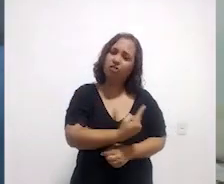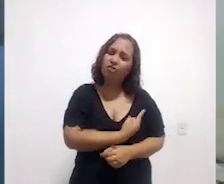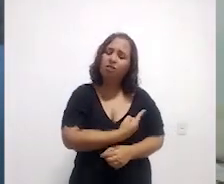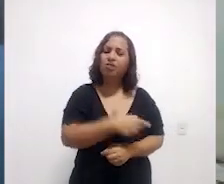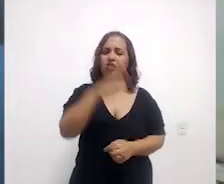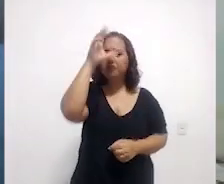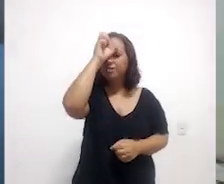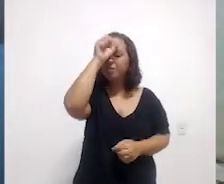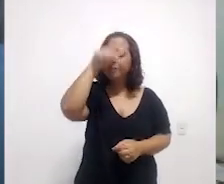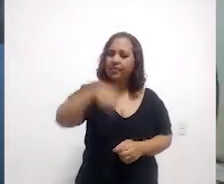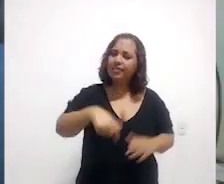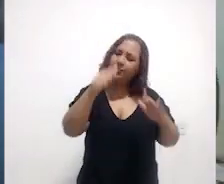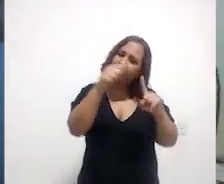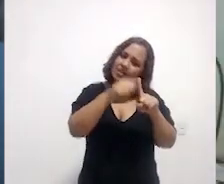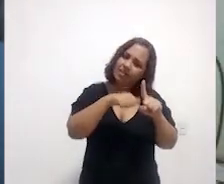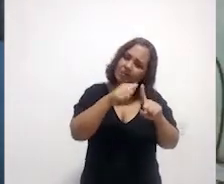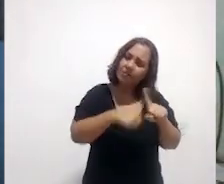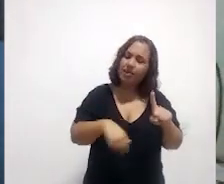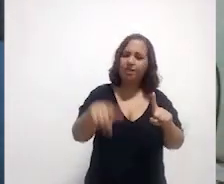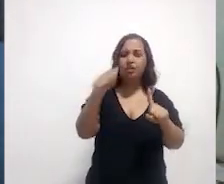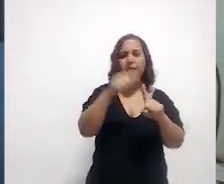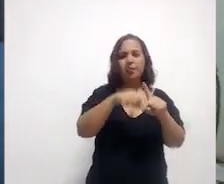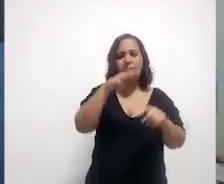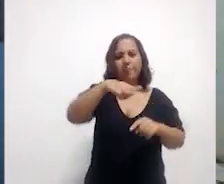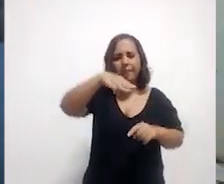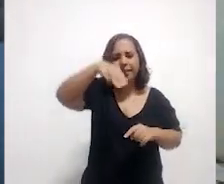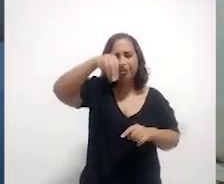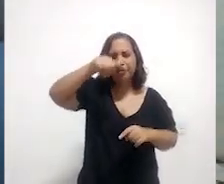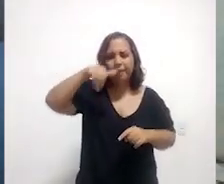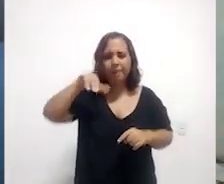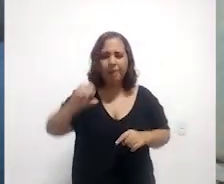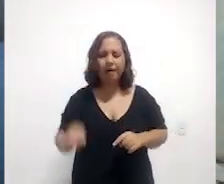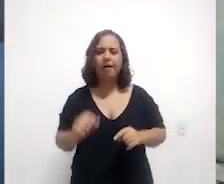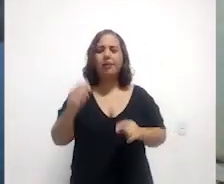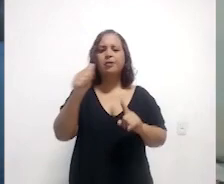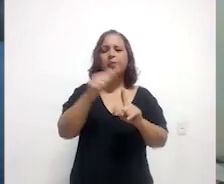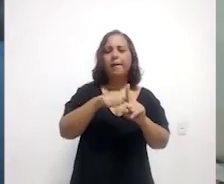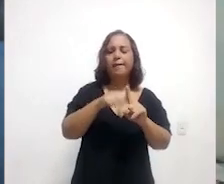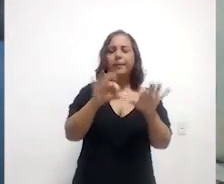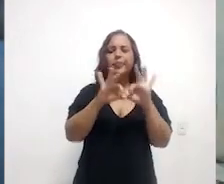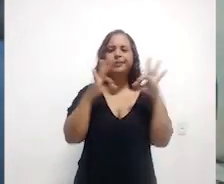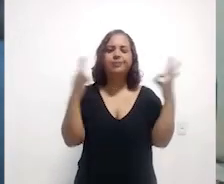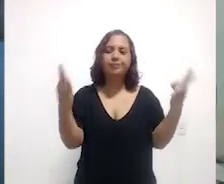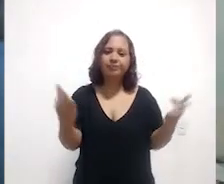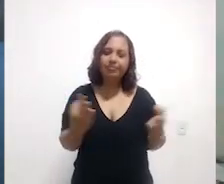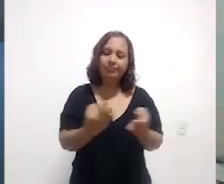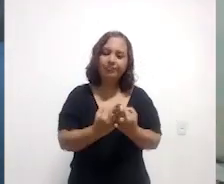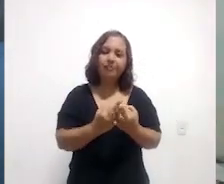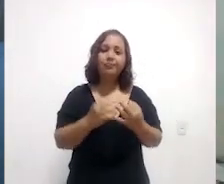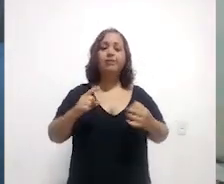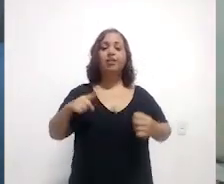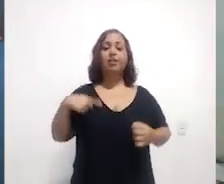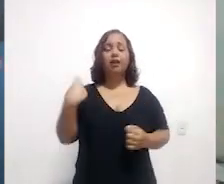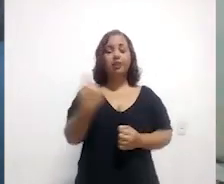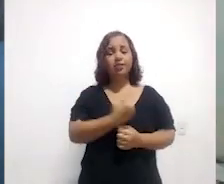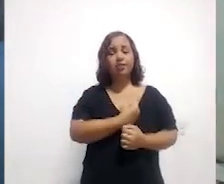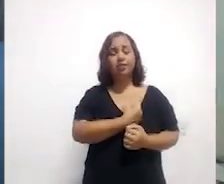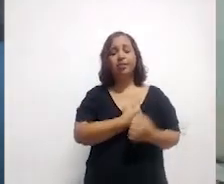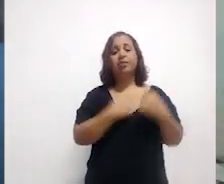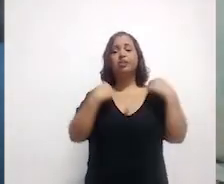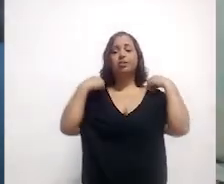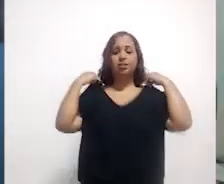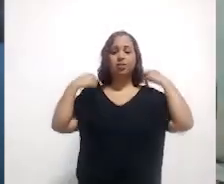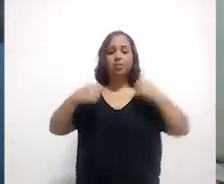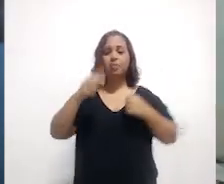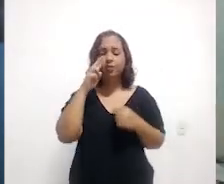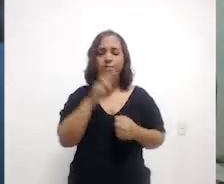nesse mês de maio, mês da família. Estamos lidando com a palavra de